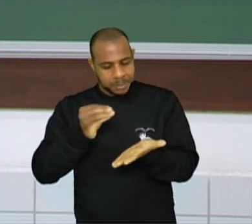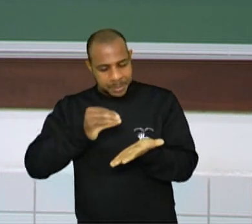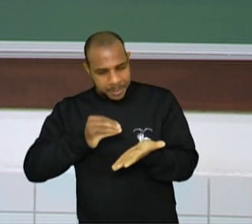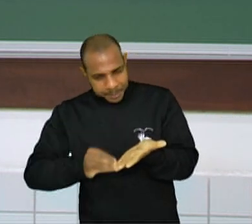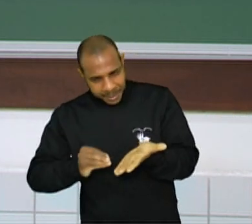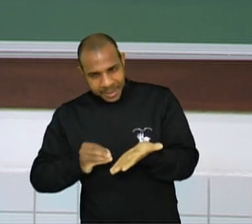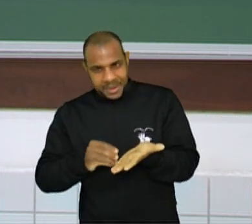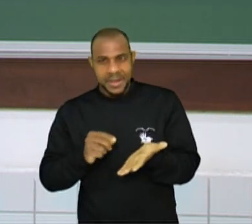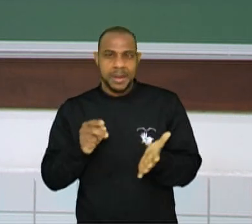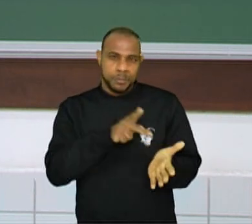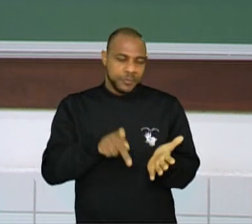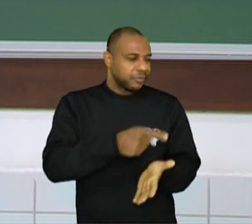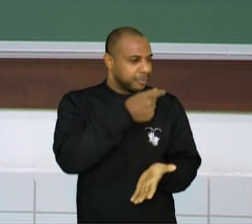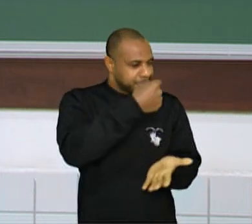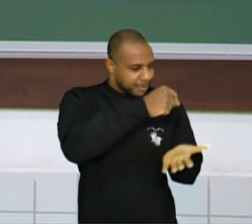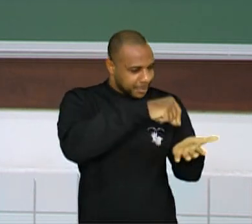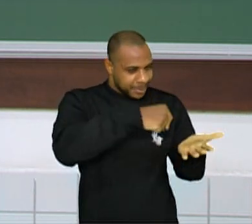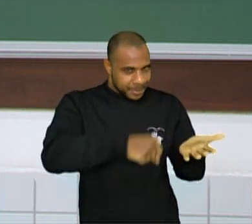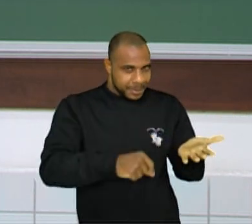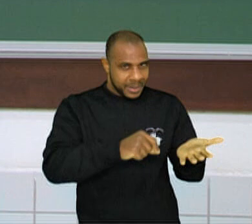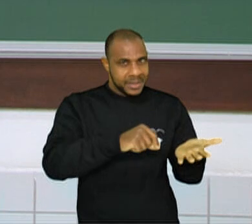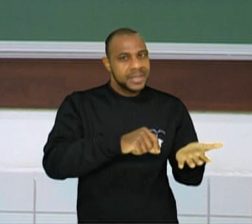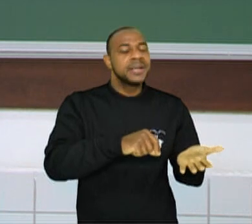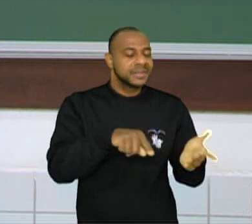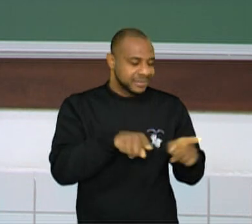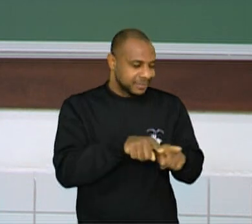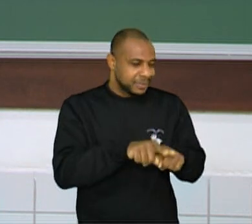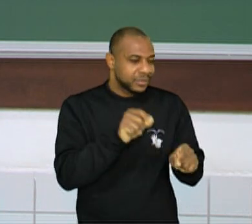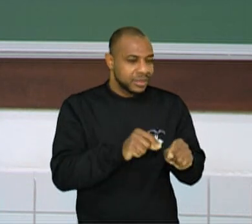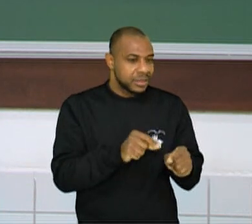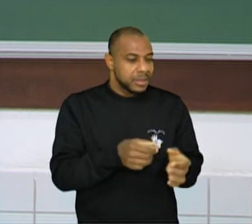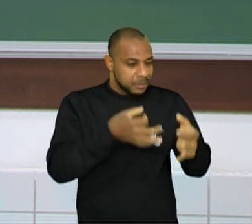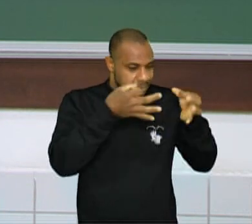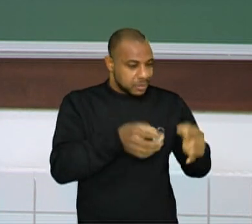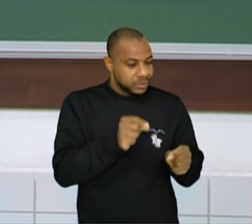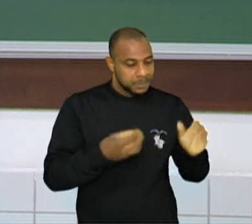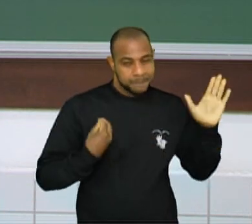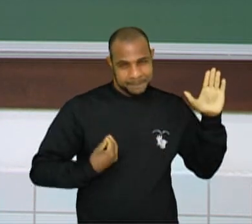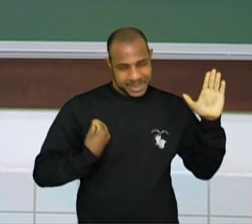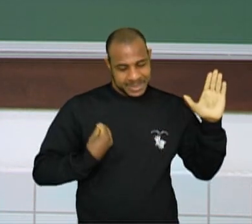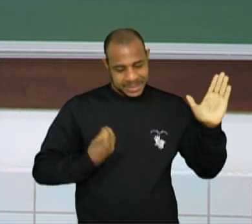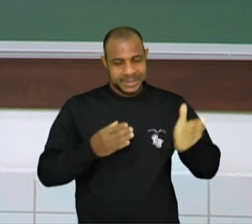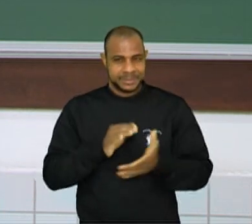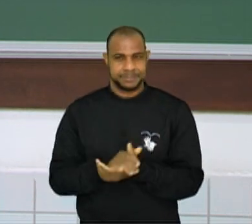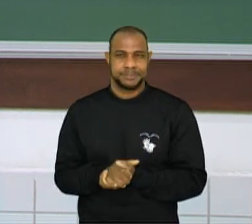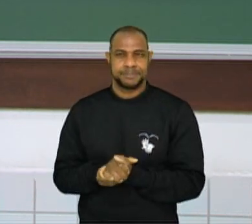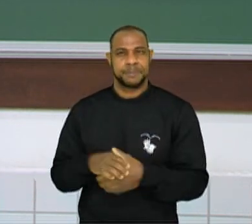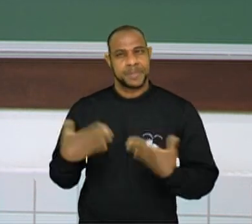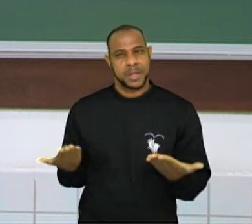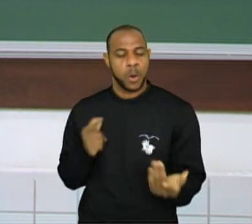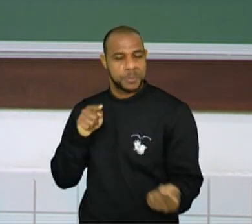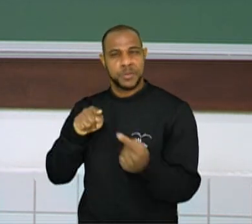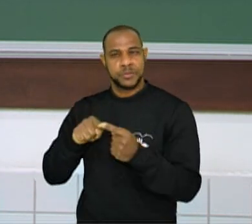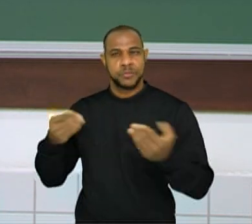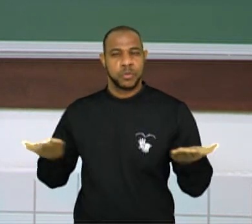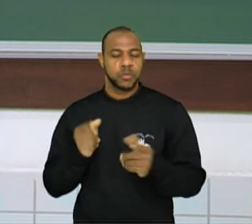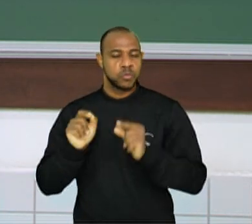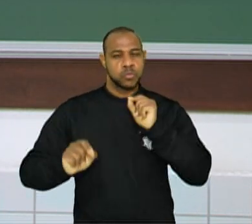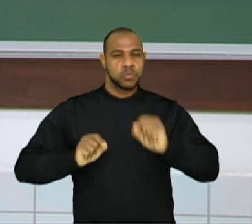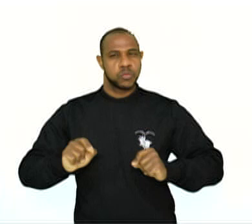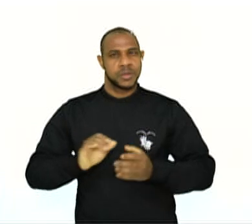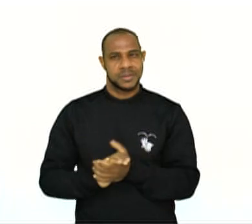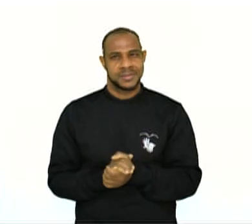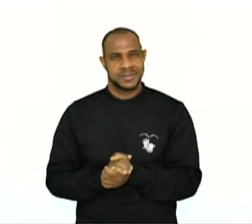professores fazerem a correção da atividade e também aí confirmarem a sua presença. Vamos aos objetivos. Na aula de hoje,